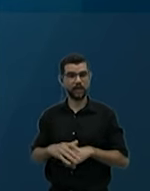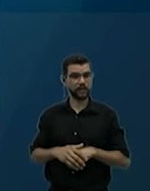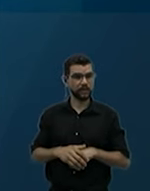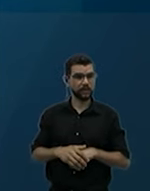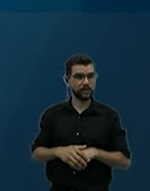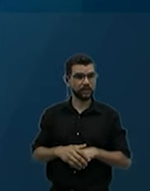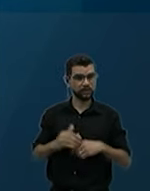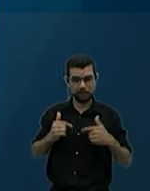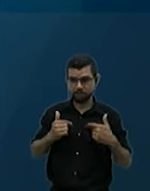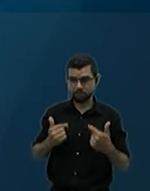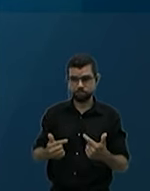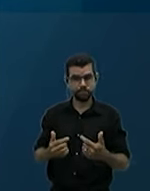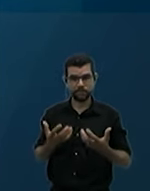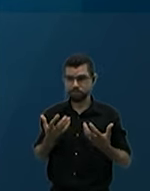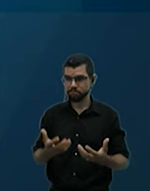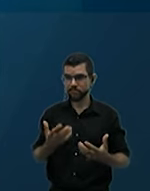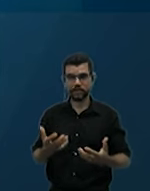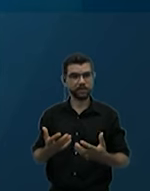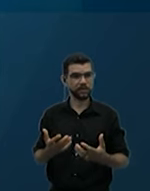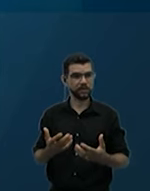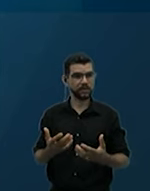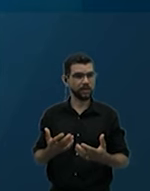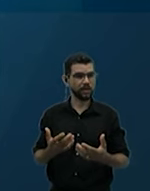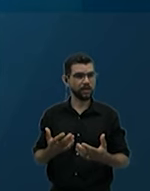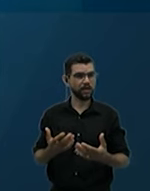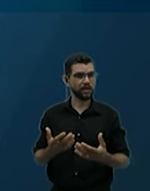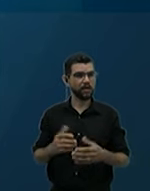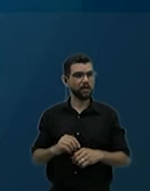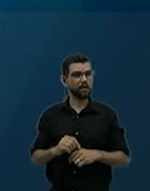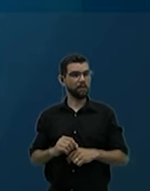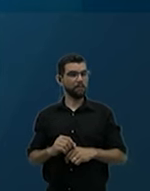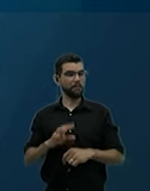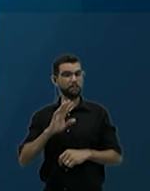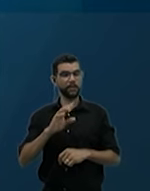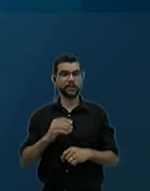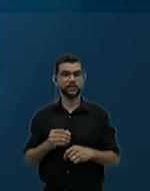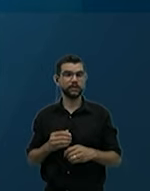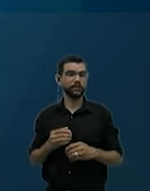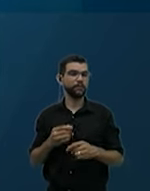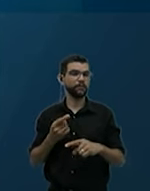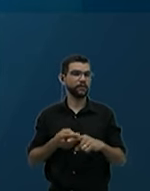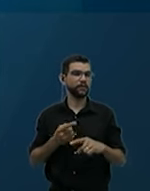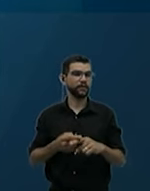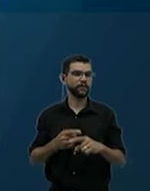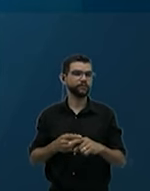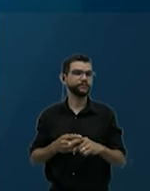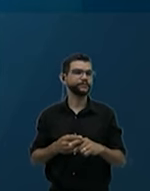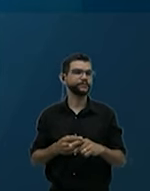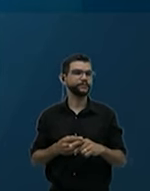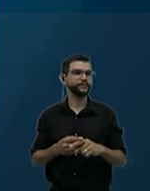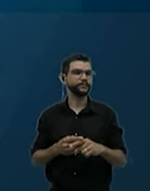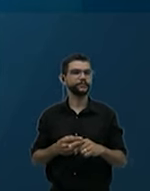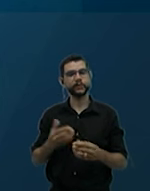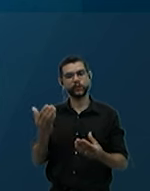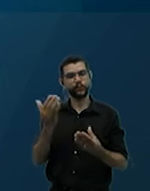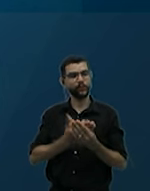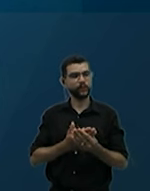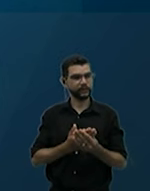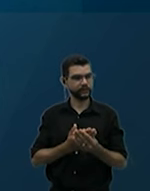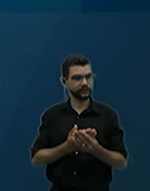aí a ação vem toda redondinha, o INSS não sabia desses documentos, E aí ele vai